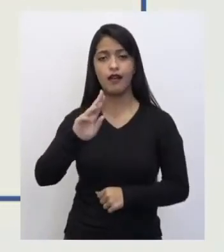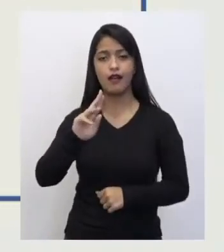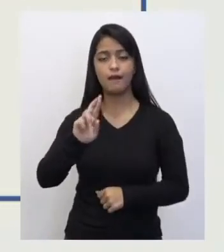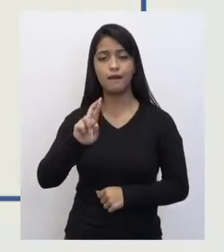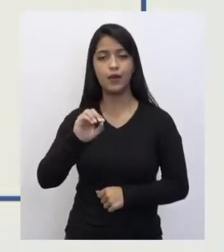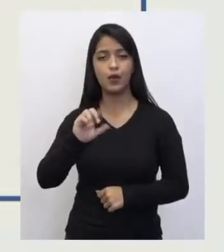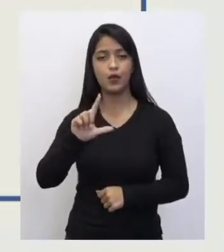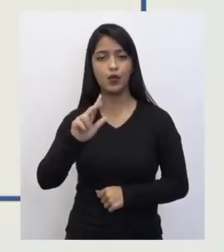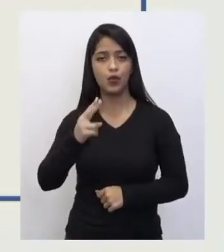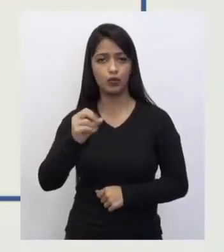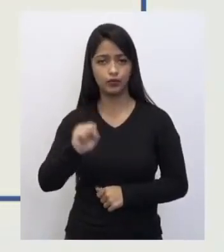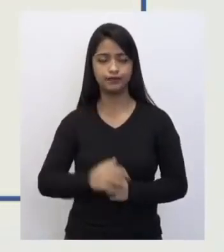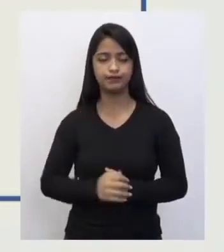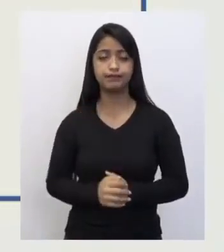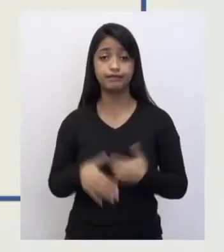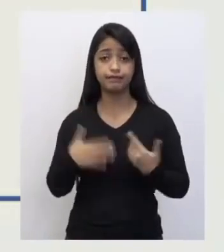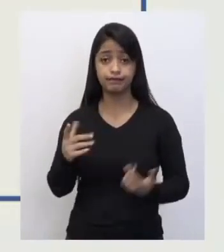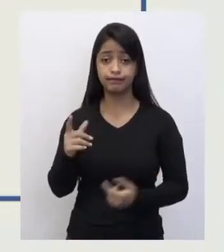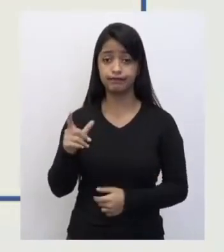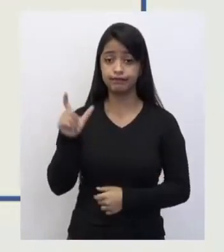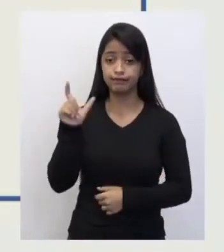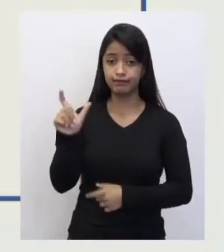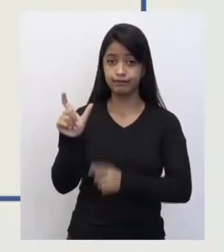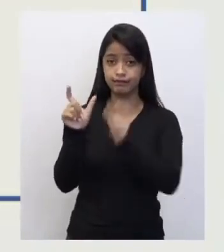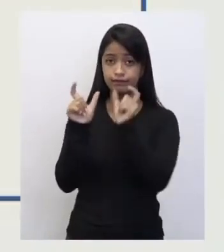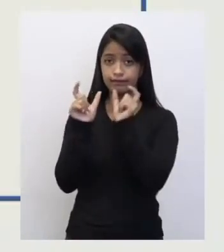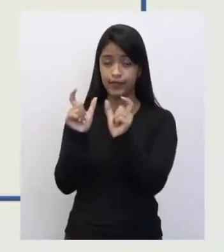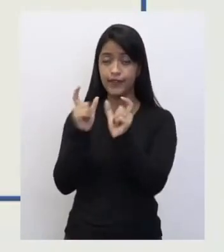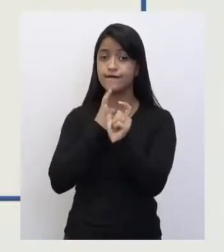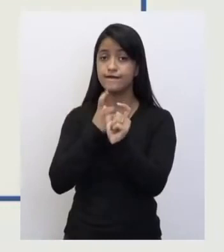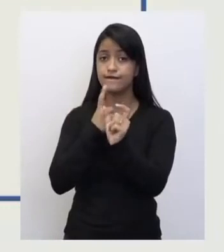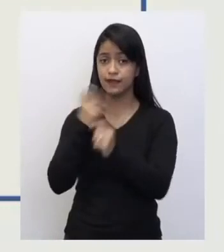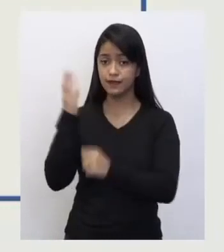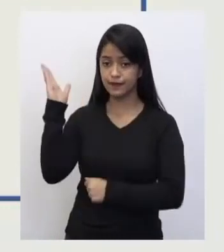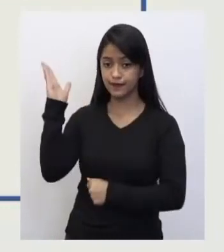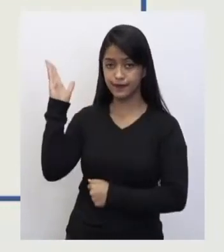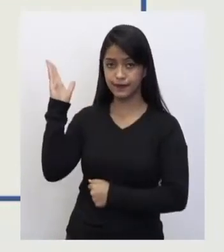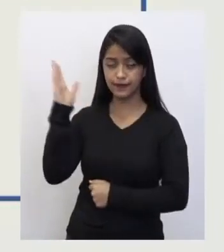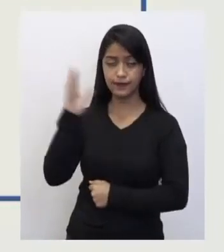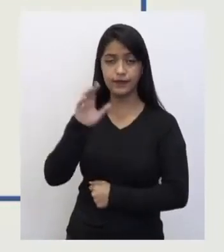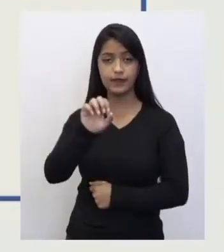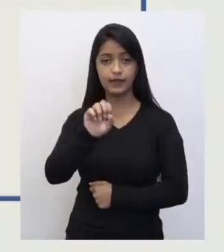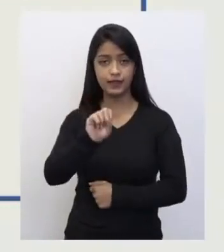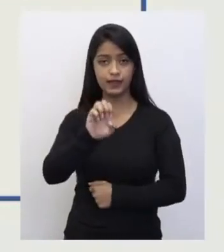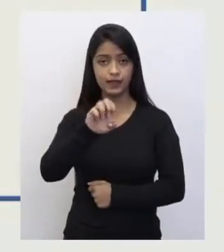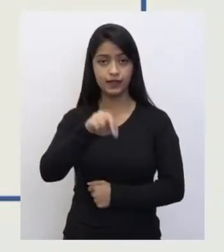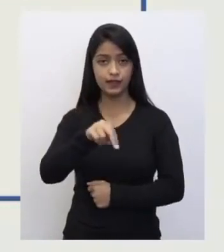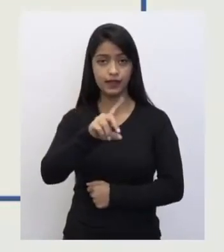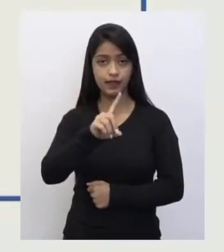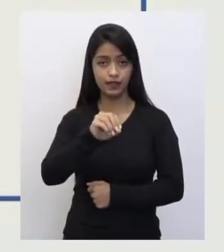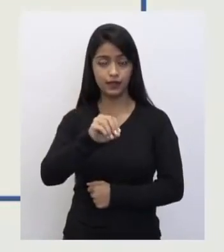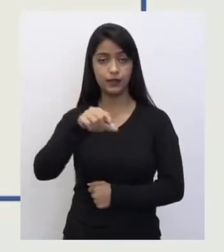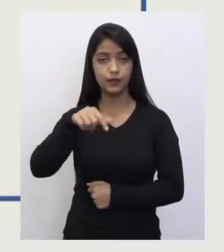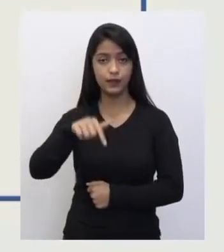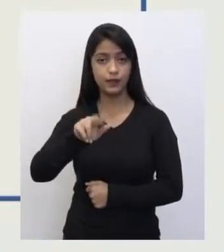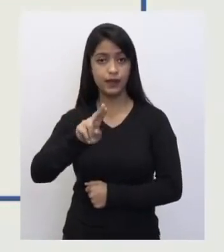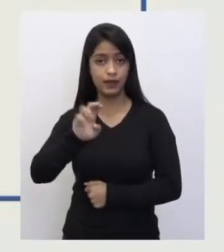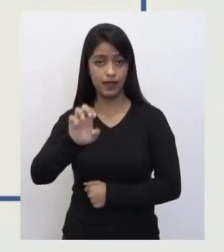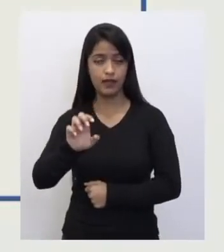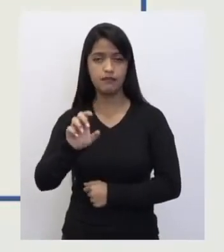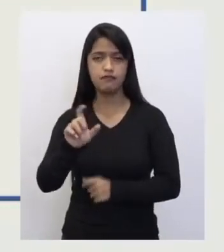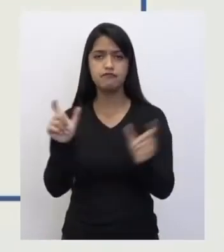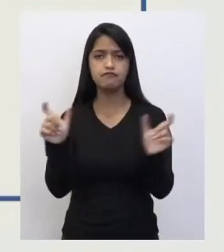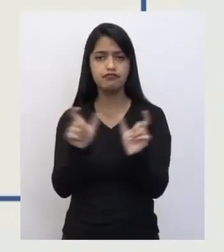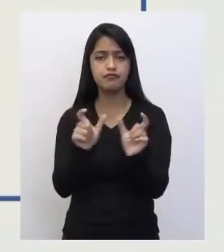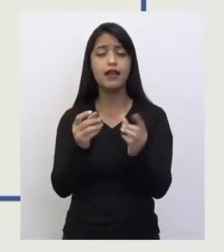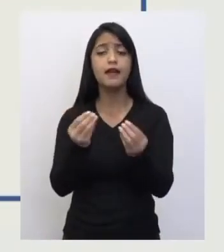estou dizendo, para situar melhor, digamos assim, né? Porque eu estou dizendo que ela chega ao Brasil entre julho e novembro para se